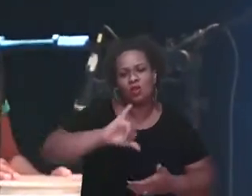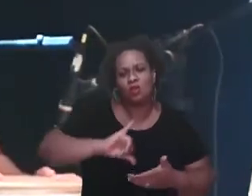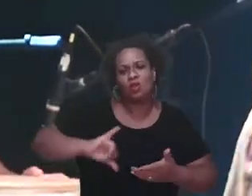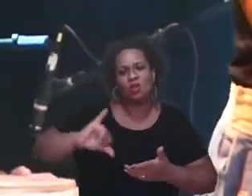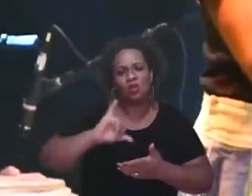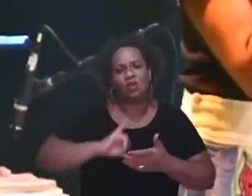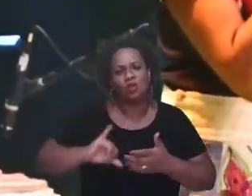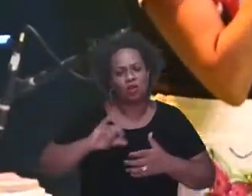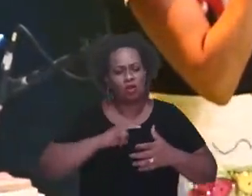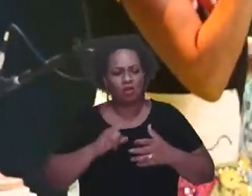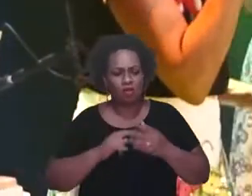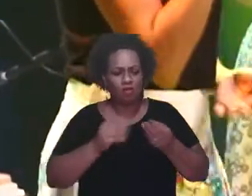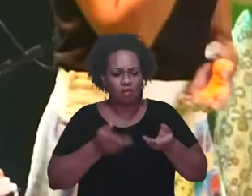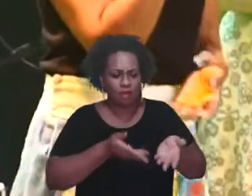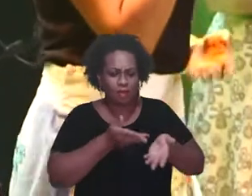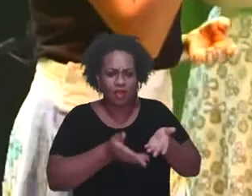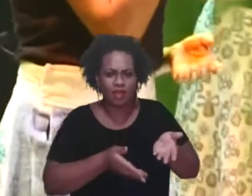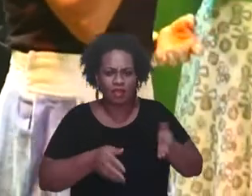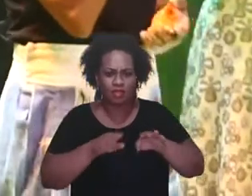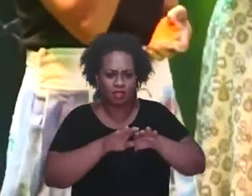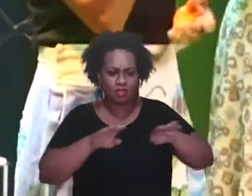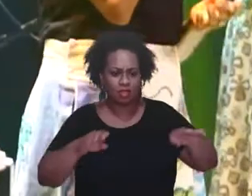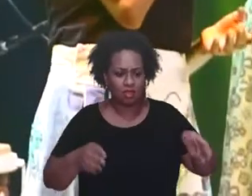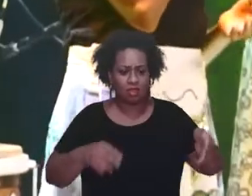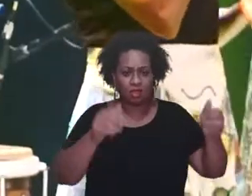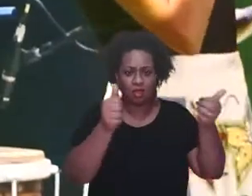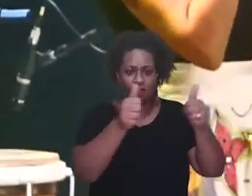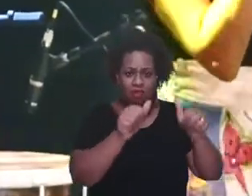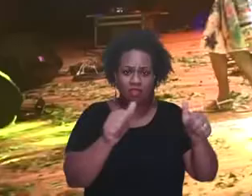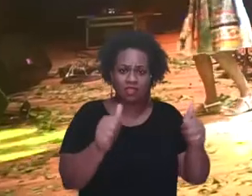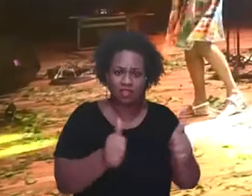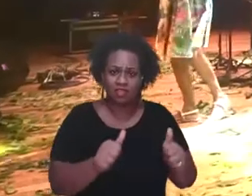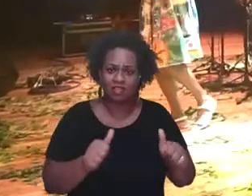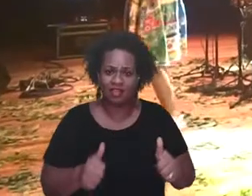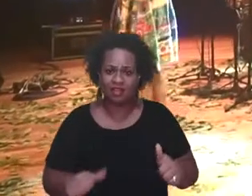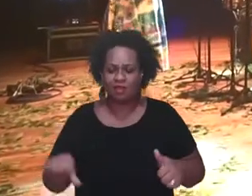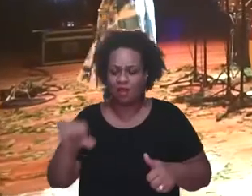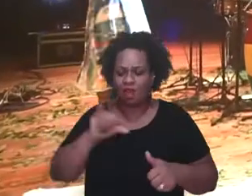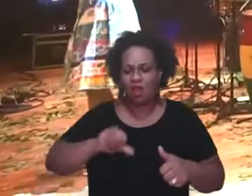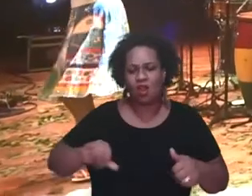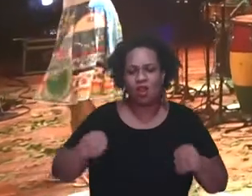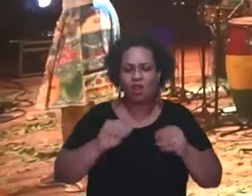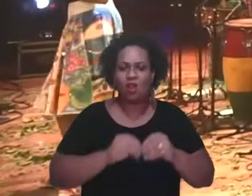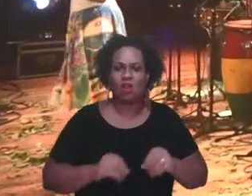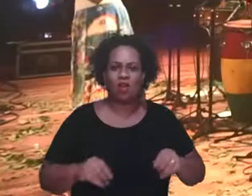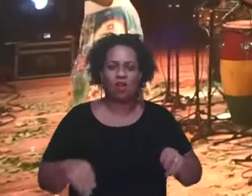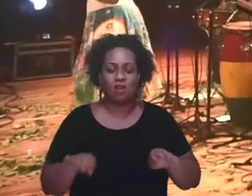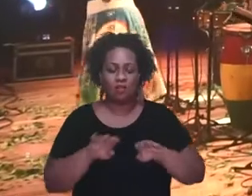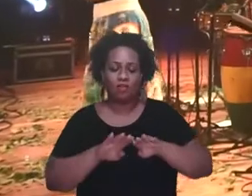Peroba vou fazer uma mesinha para botar Nossa Senhora de peroba Peroba